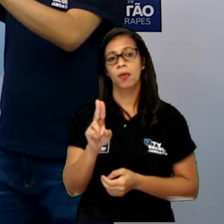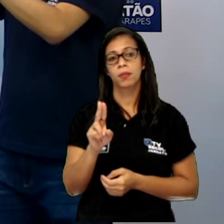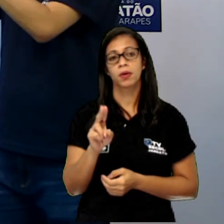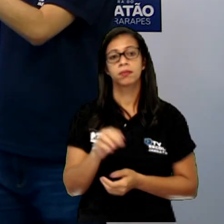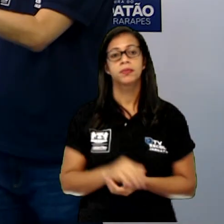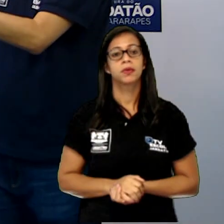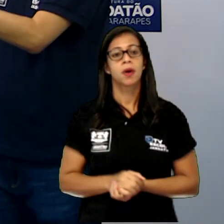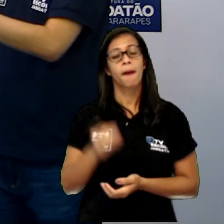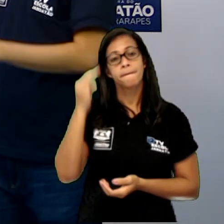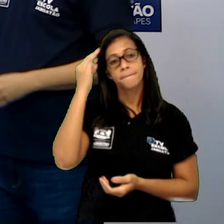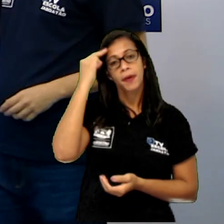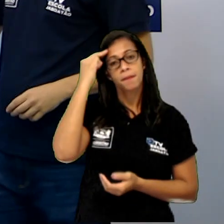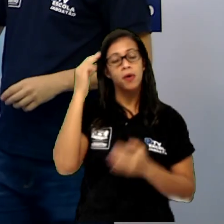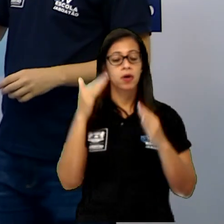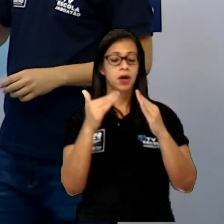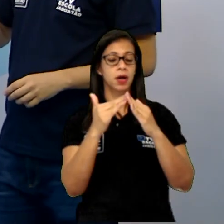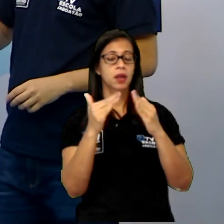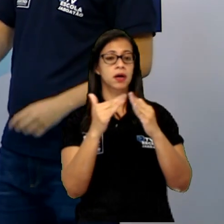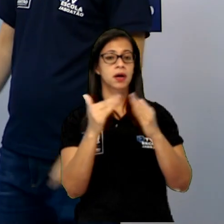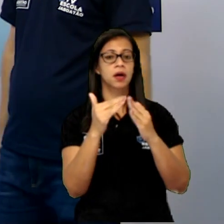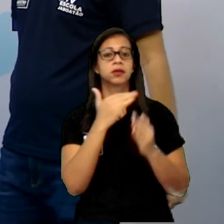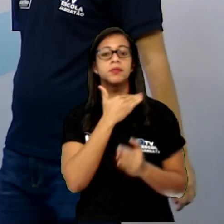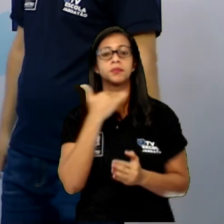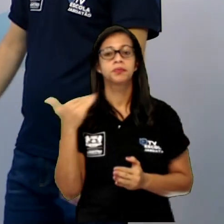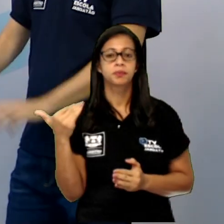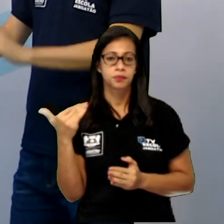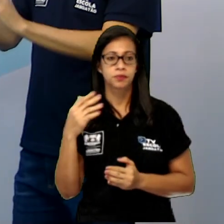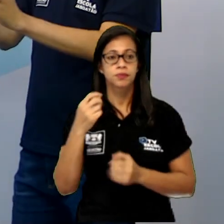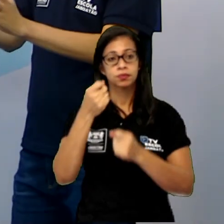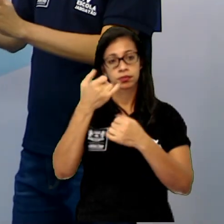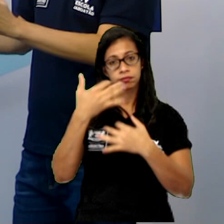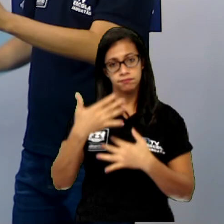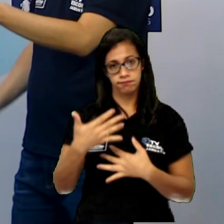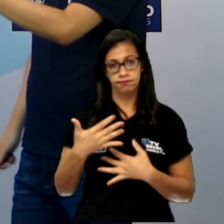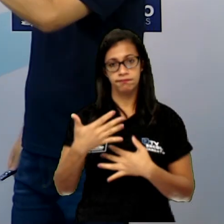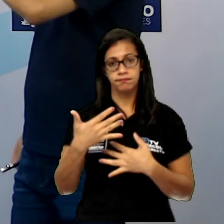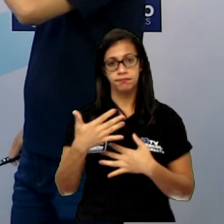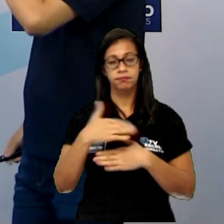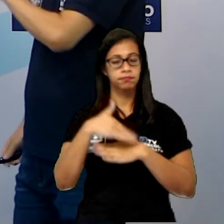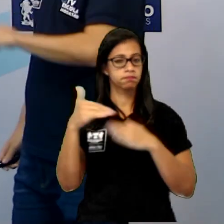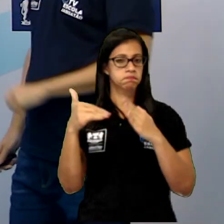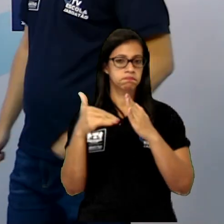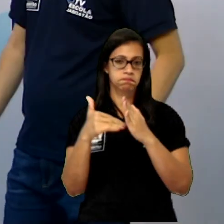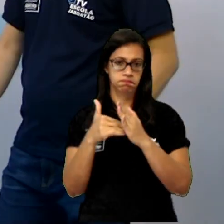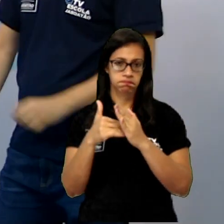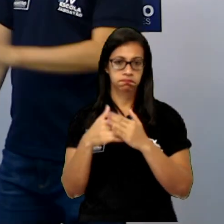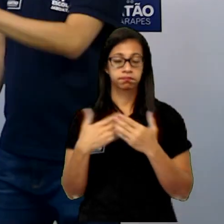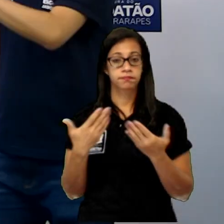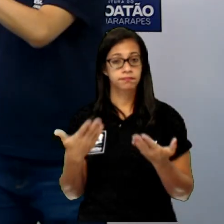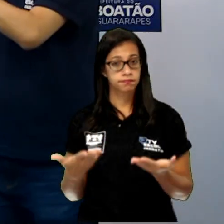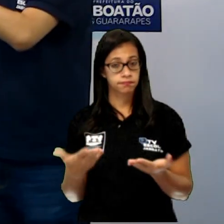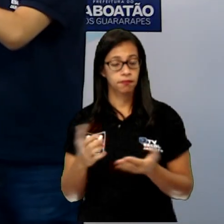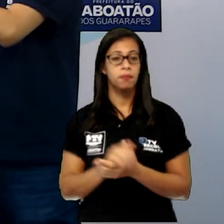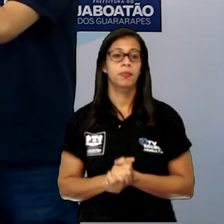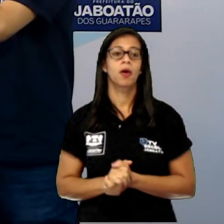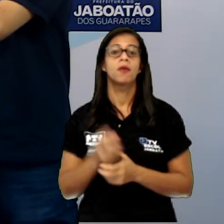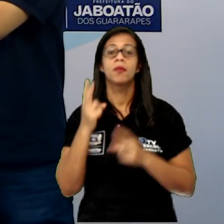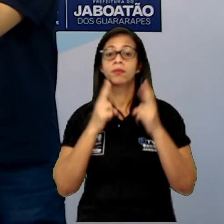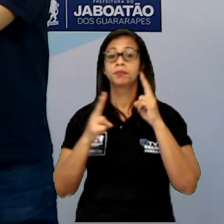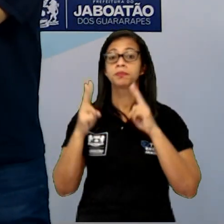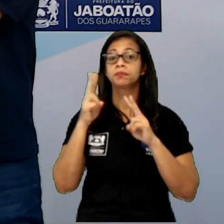que fala exatamente desse período das depurações stalinistas. Para a gente finalizar, vamos revisar os conceitos. A gente falou